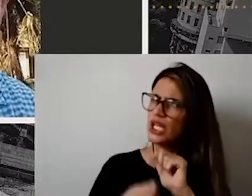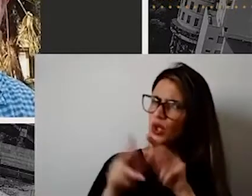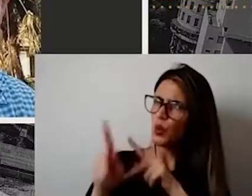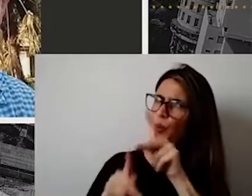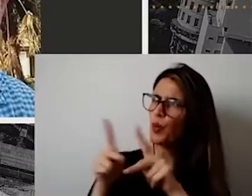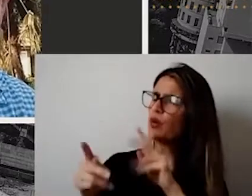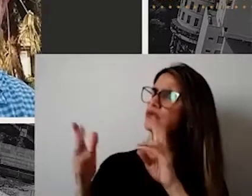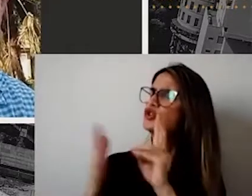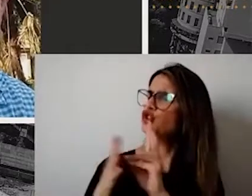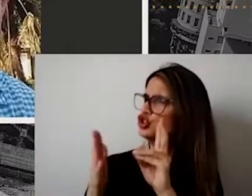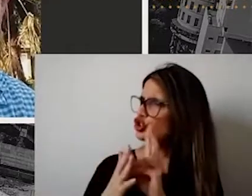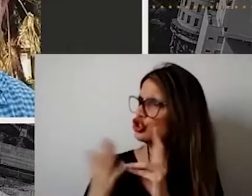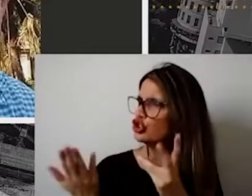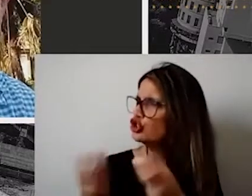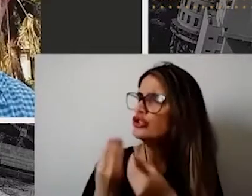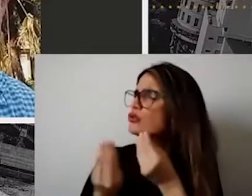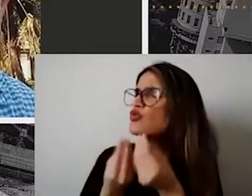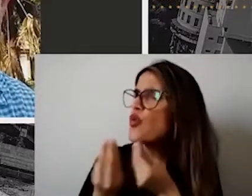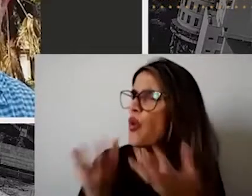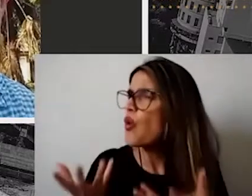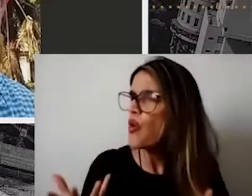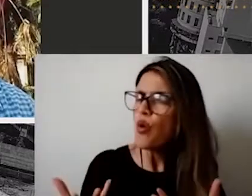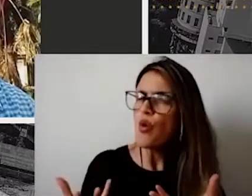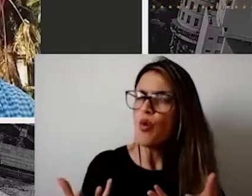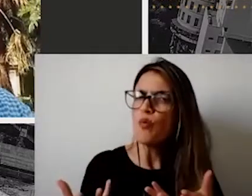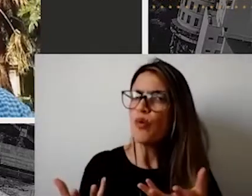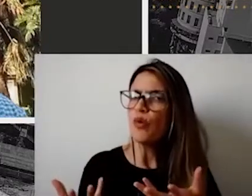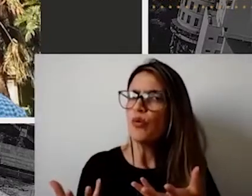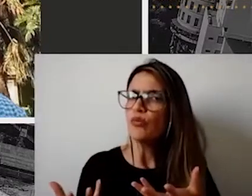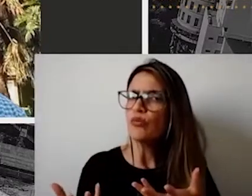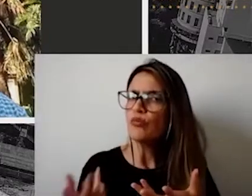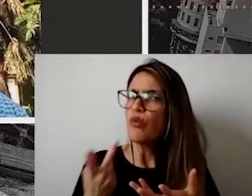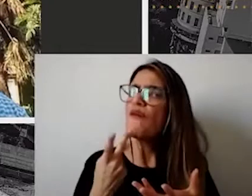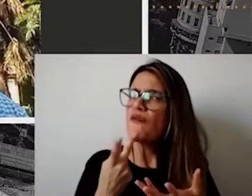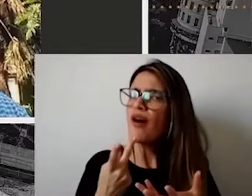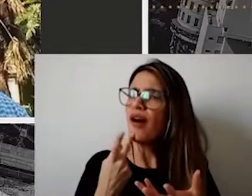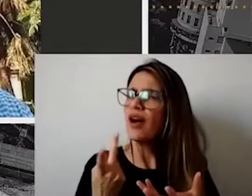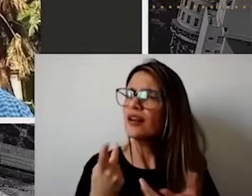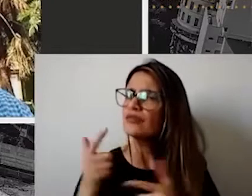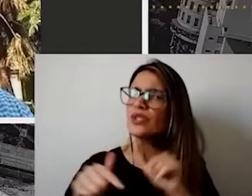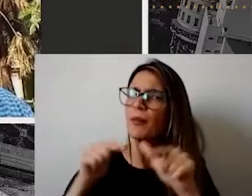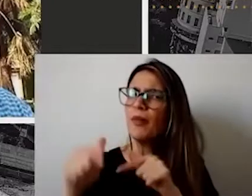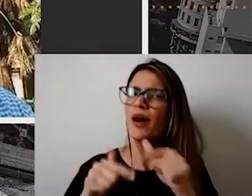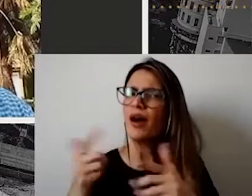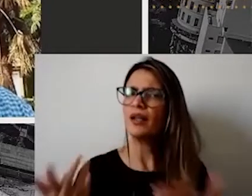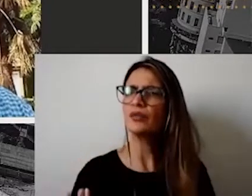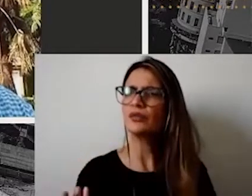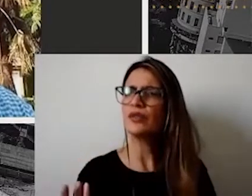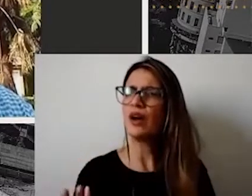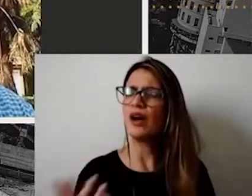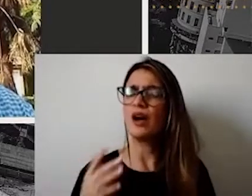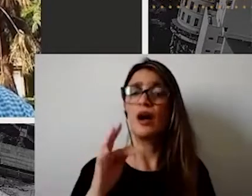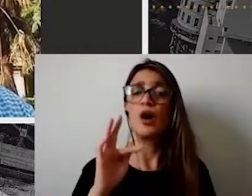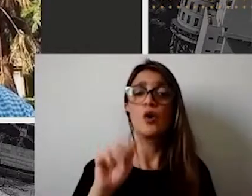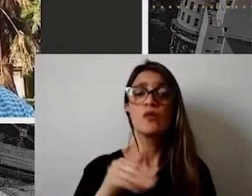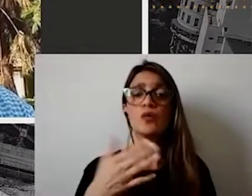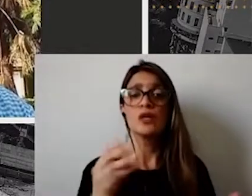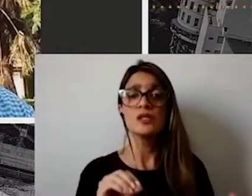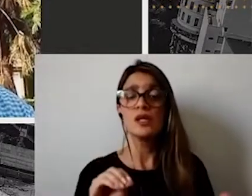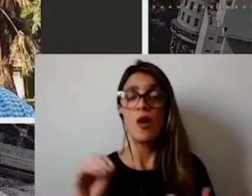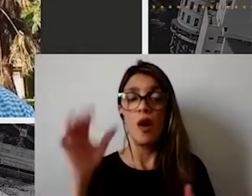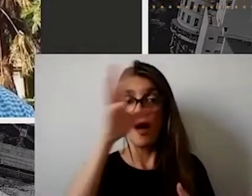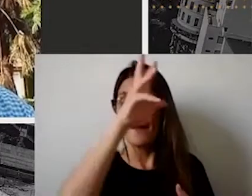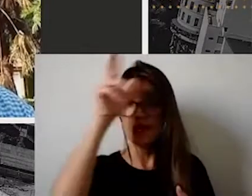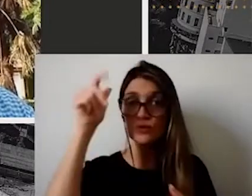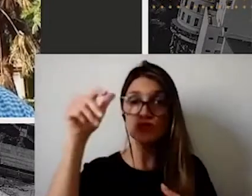indígenas ali? Como que é? Eu queria que você contasse um pouco desse trabalho da Fundação Amazônia Sustentável. Assim, o